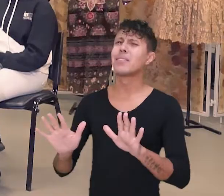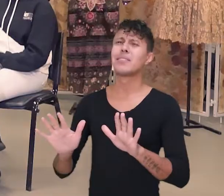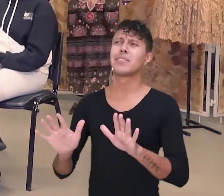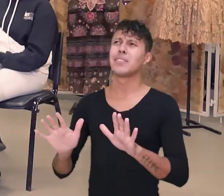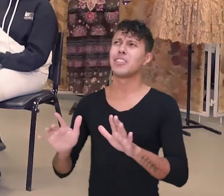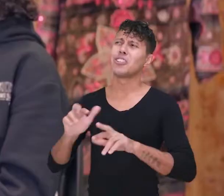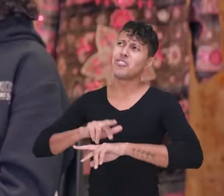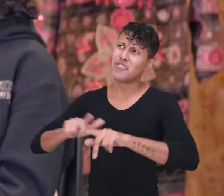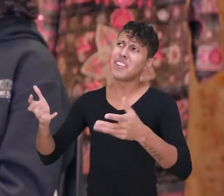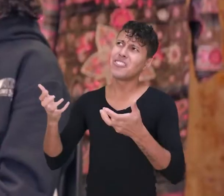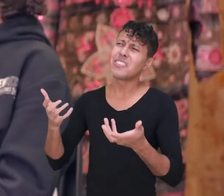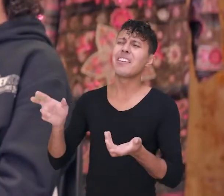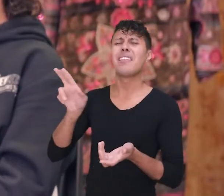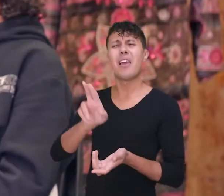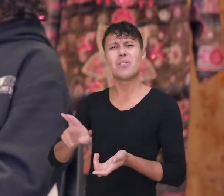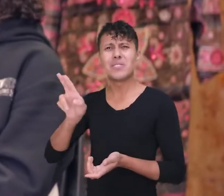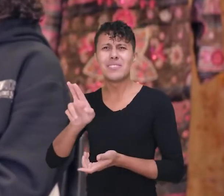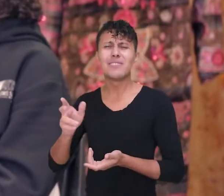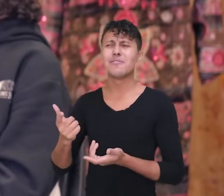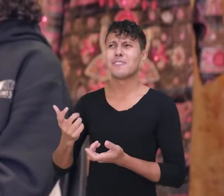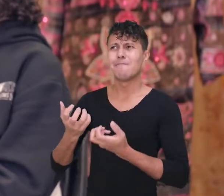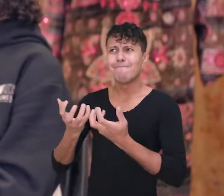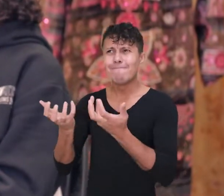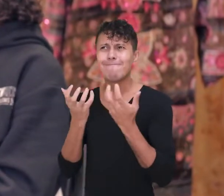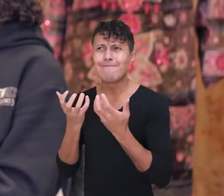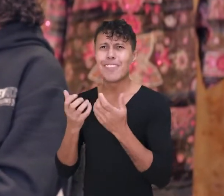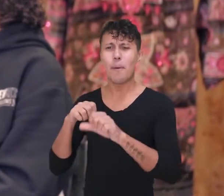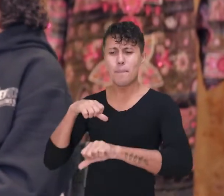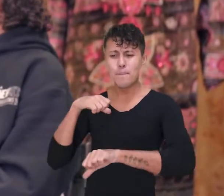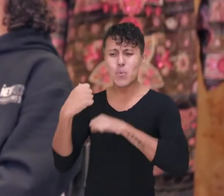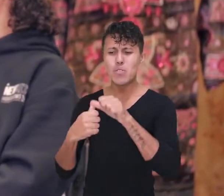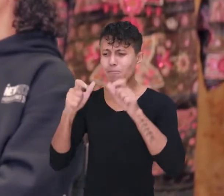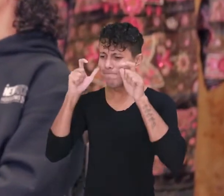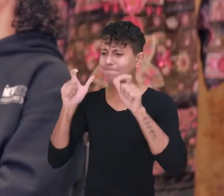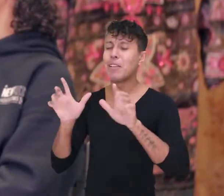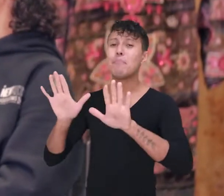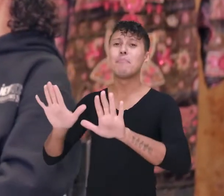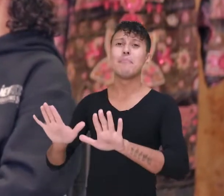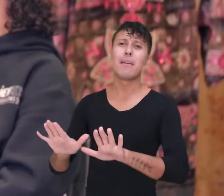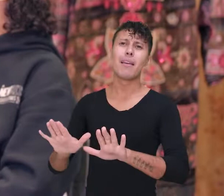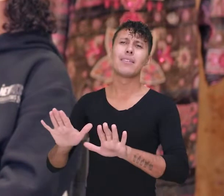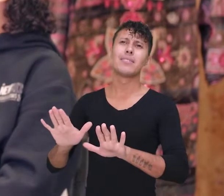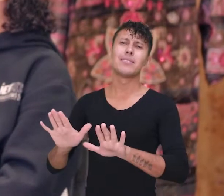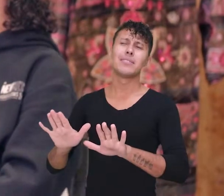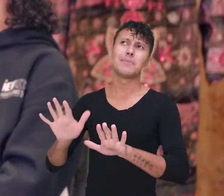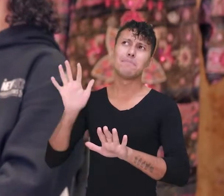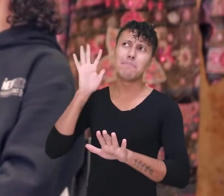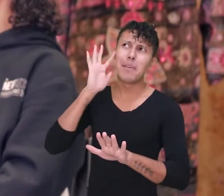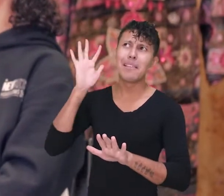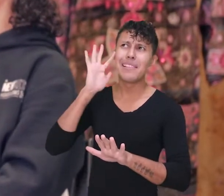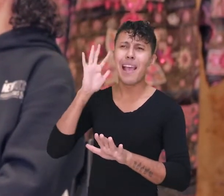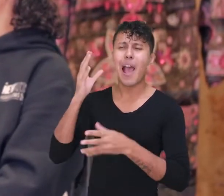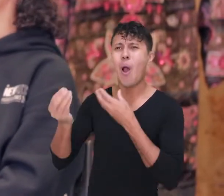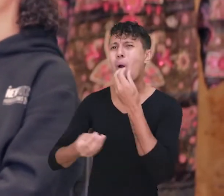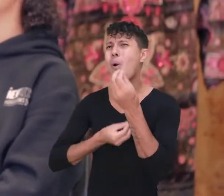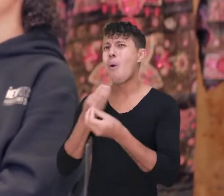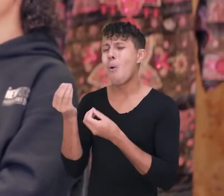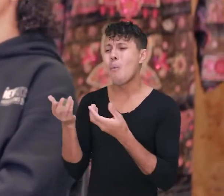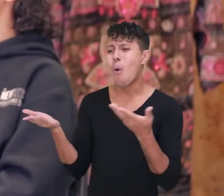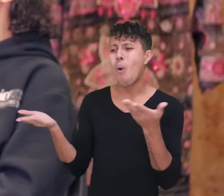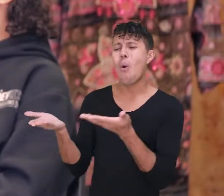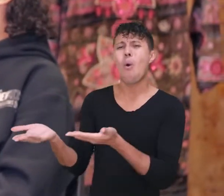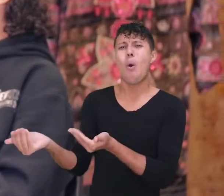eu queria fazer uma coisa diferente, sabe? Você quer mudar a situação. E aí eu fico pensando assim, como que